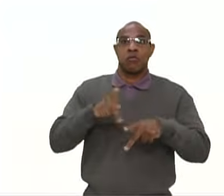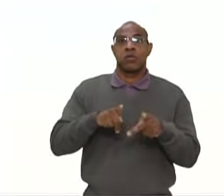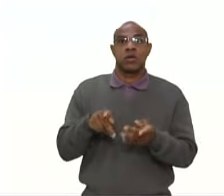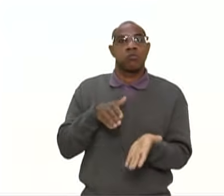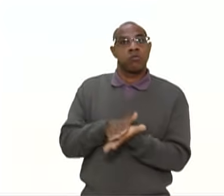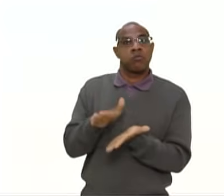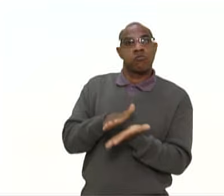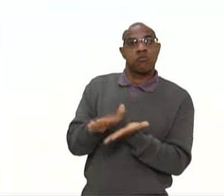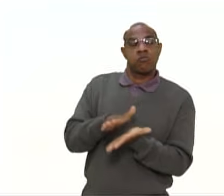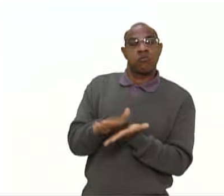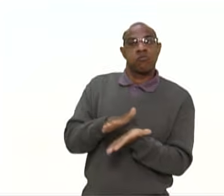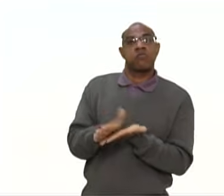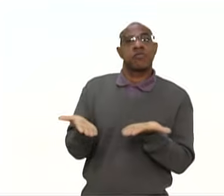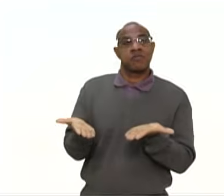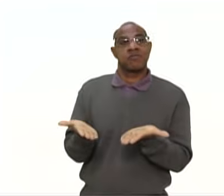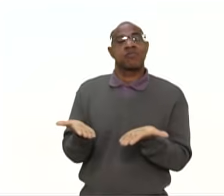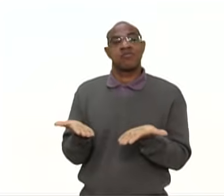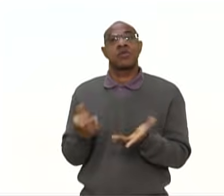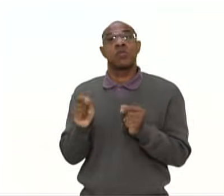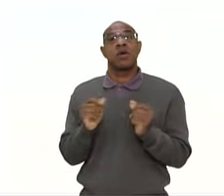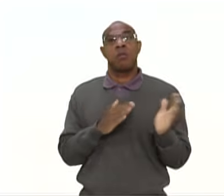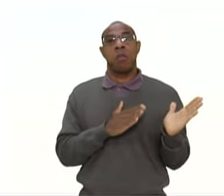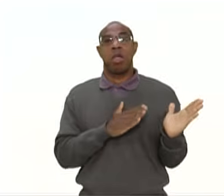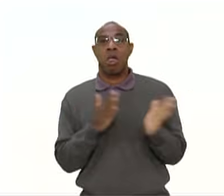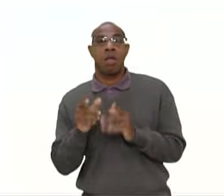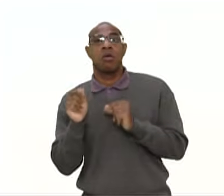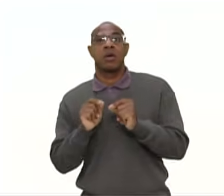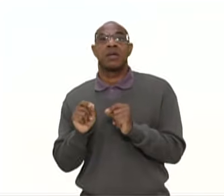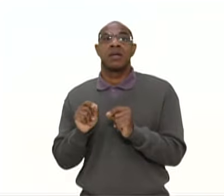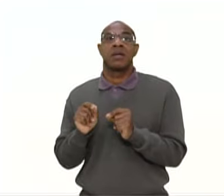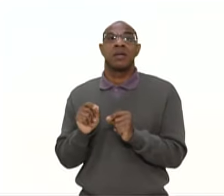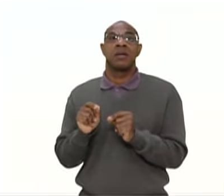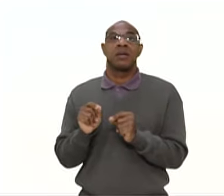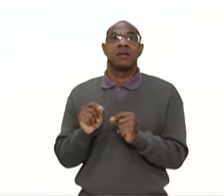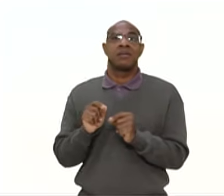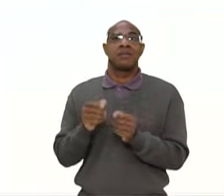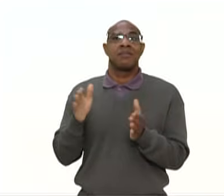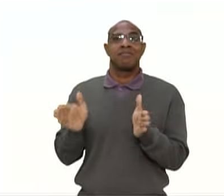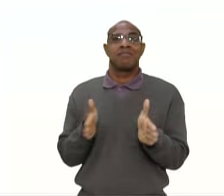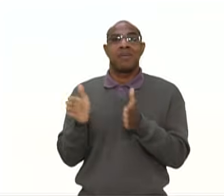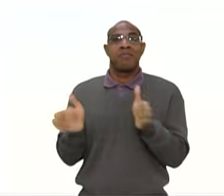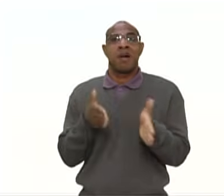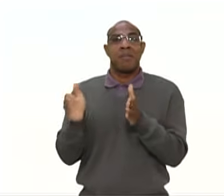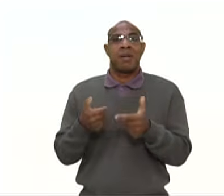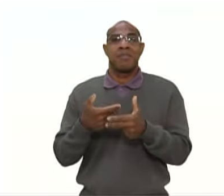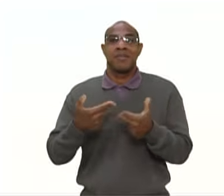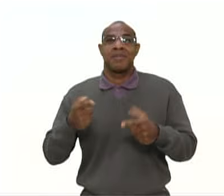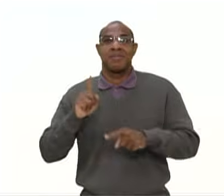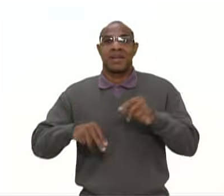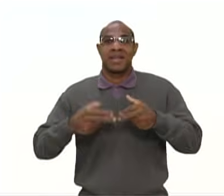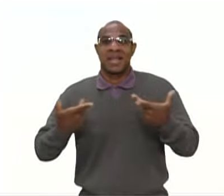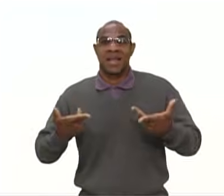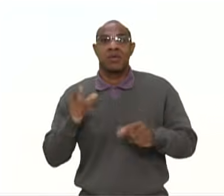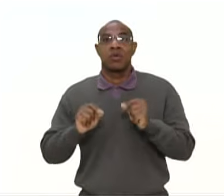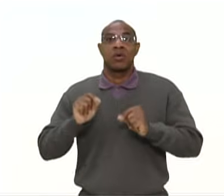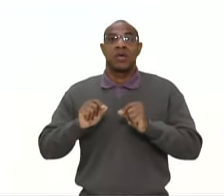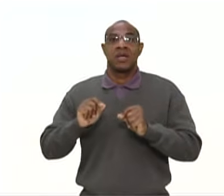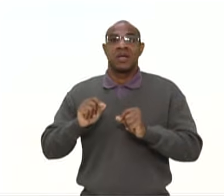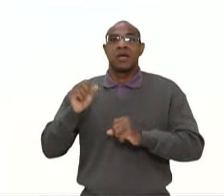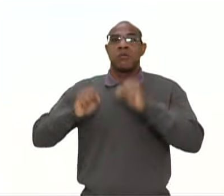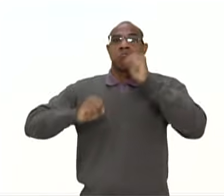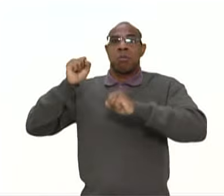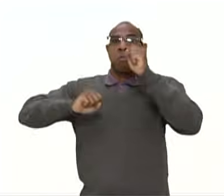consumidores em potencial, o que é consequência de um barateamento da mercadoria industrializada produzida em